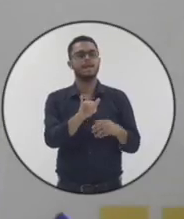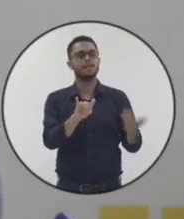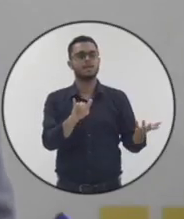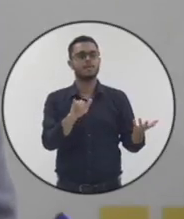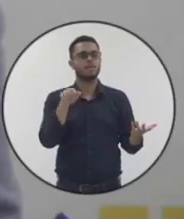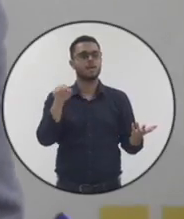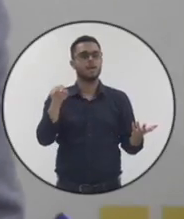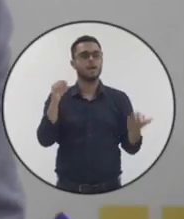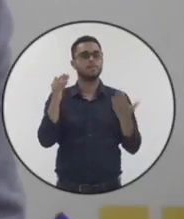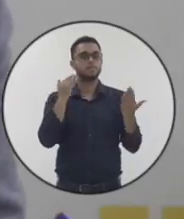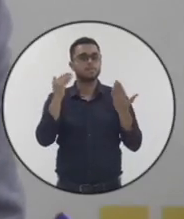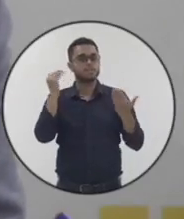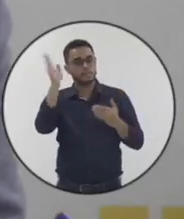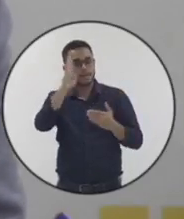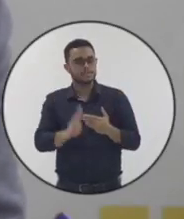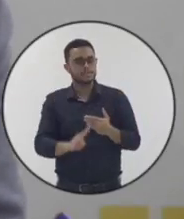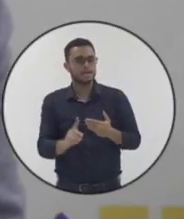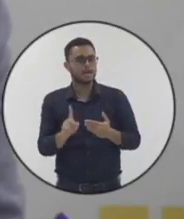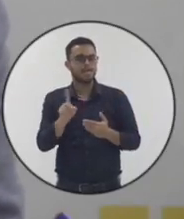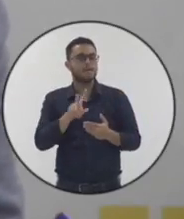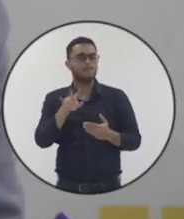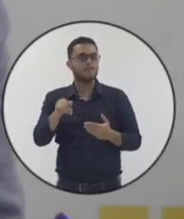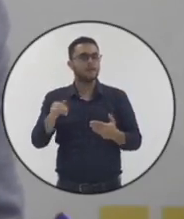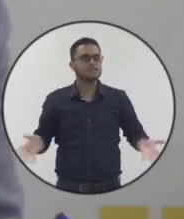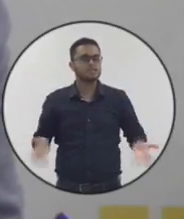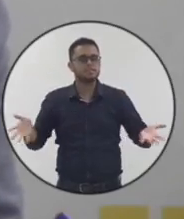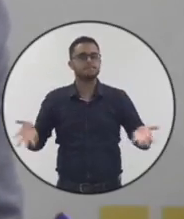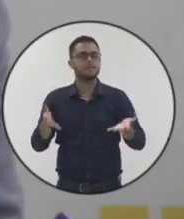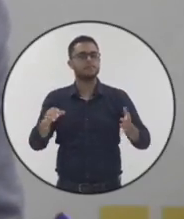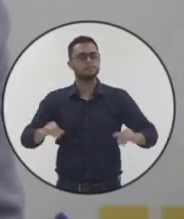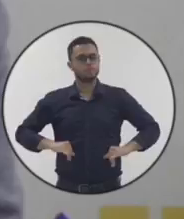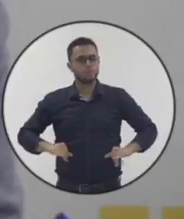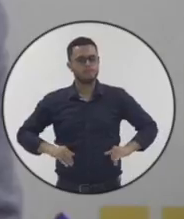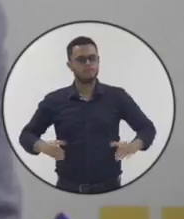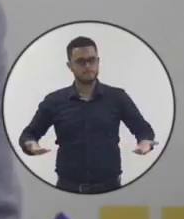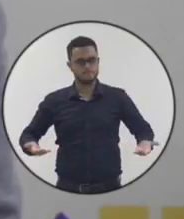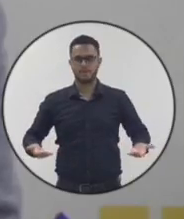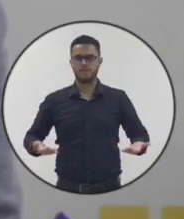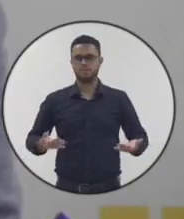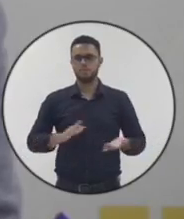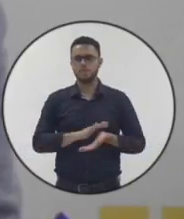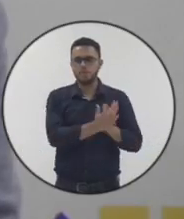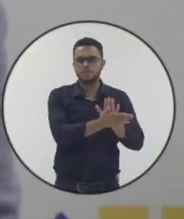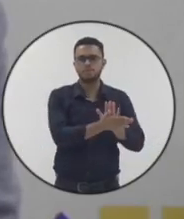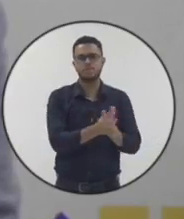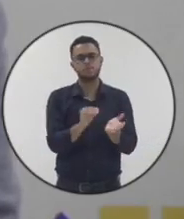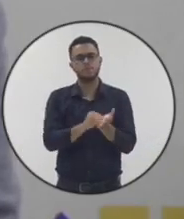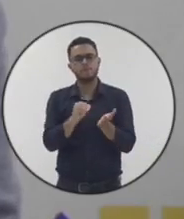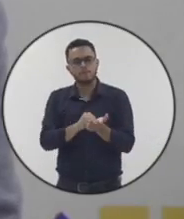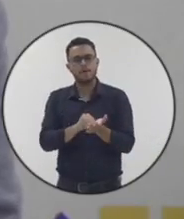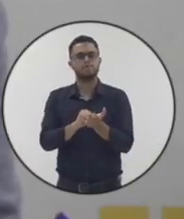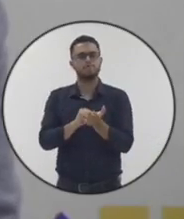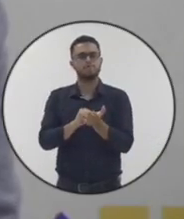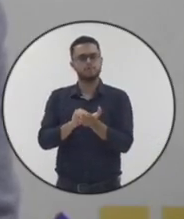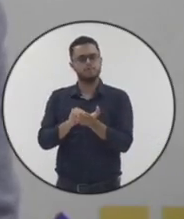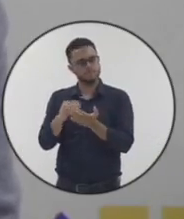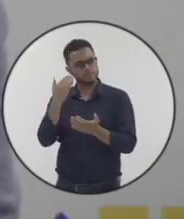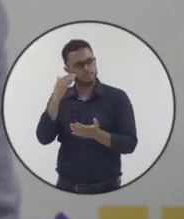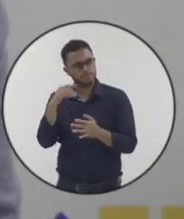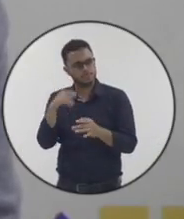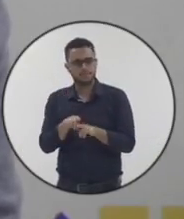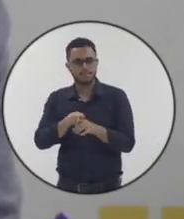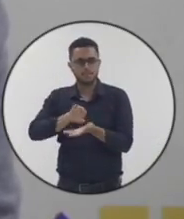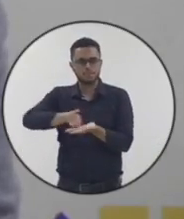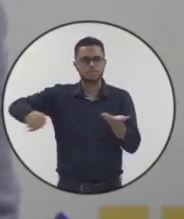será instrumento de promoção do sofrimento, do preconceito, da intolerância e da exclusão. Estamos na